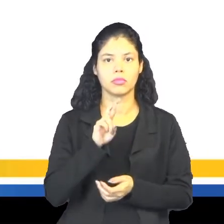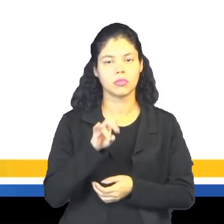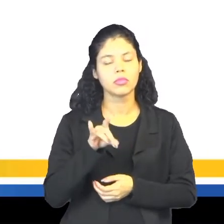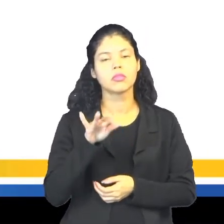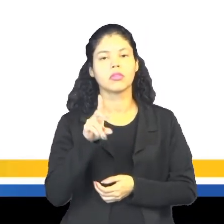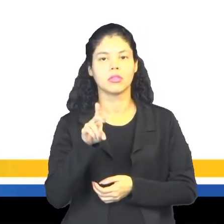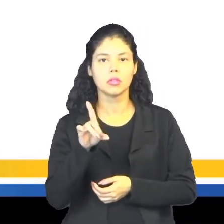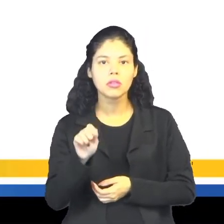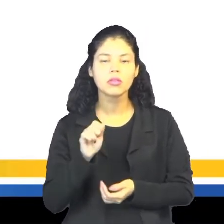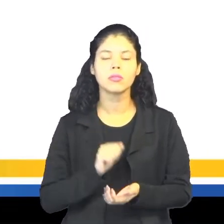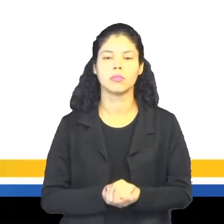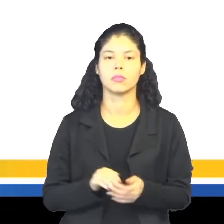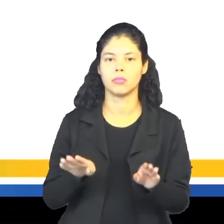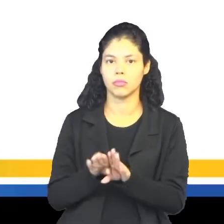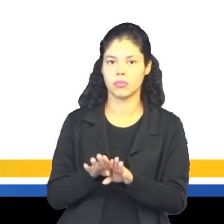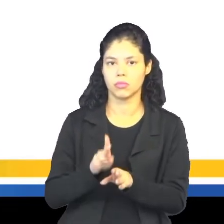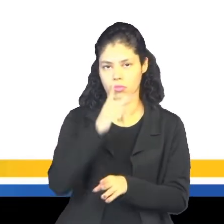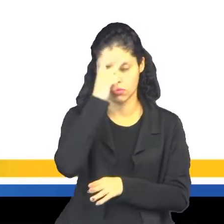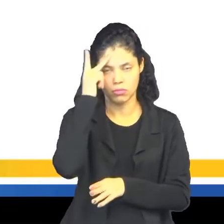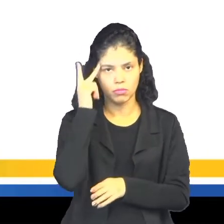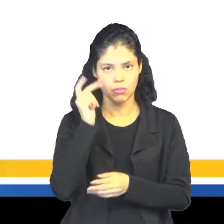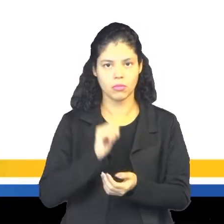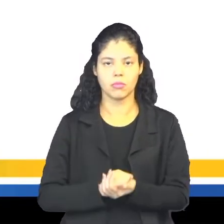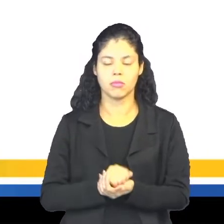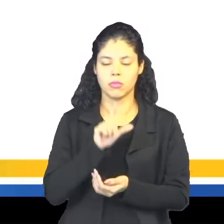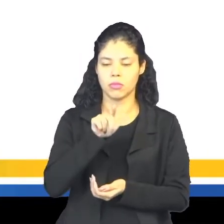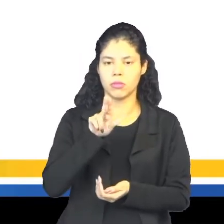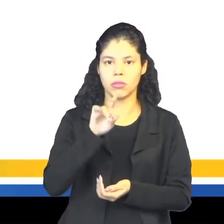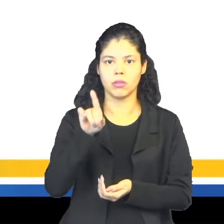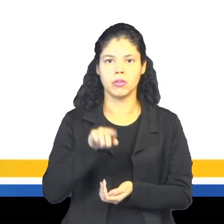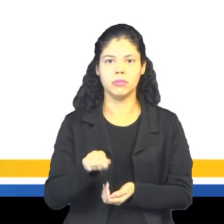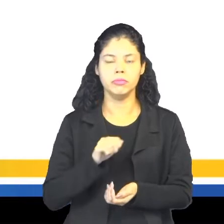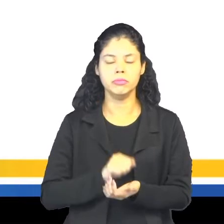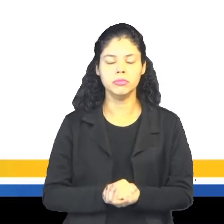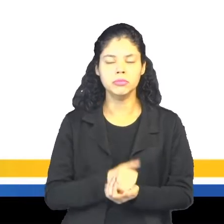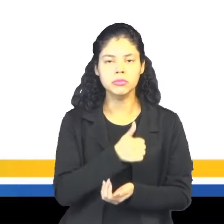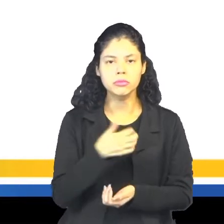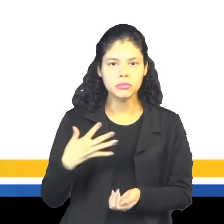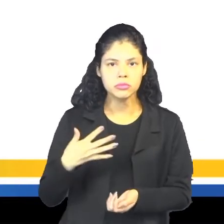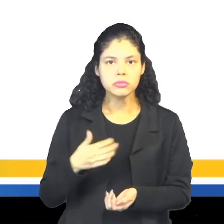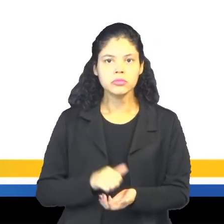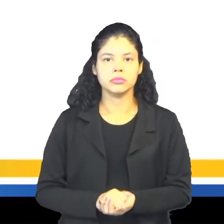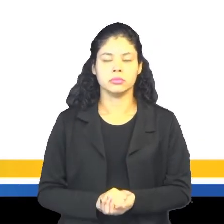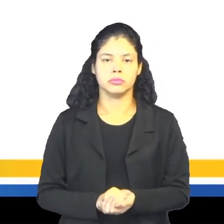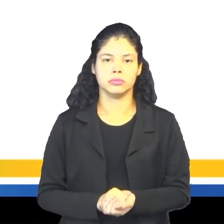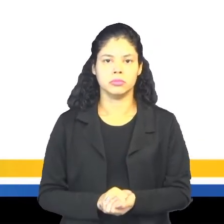né, exercido por uma pessoa que é o Luís XIV, né? E aí